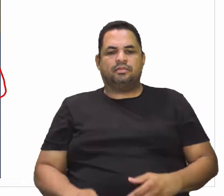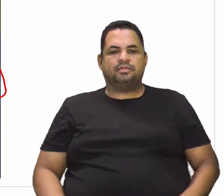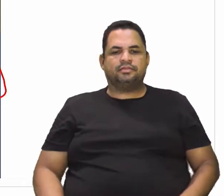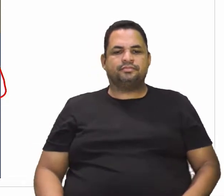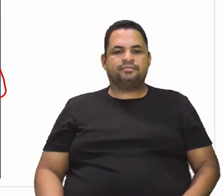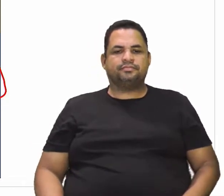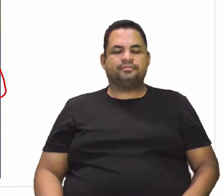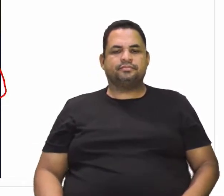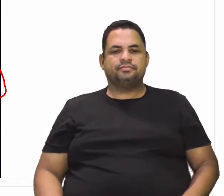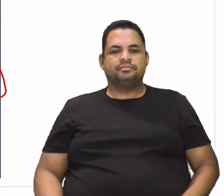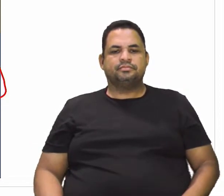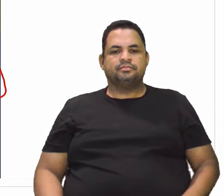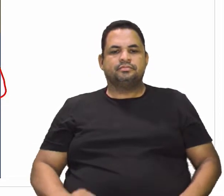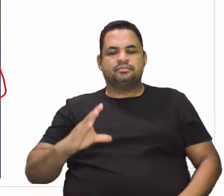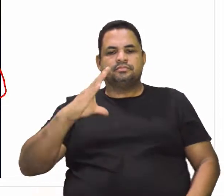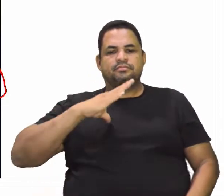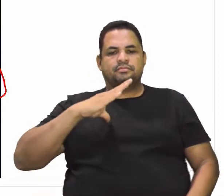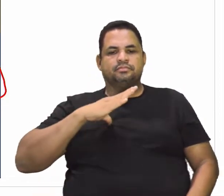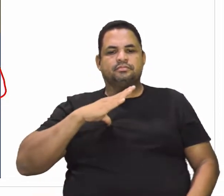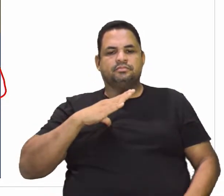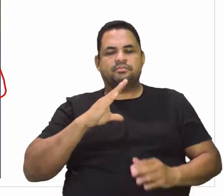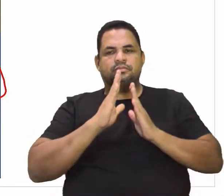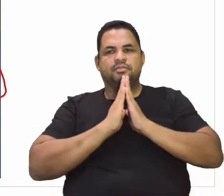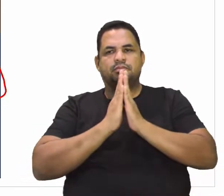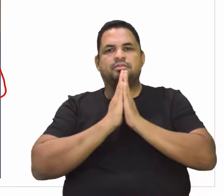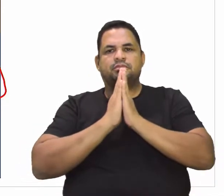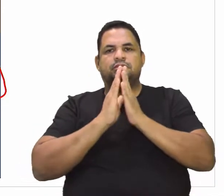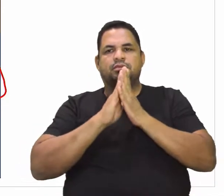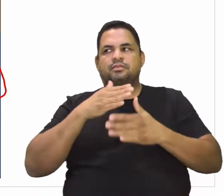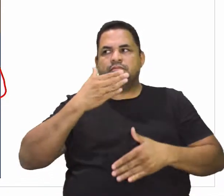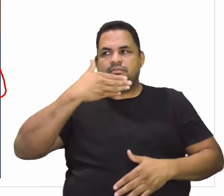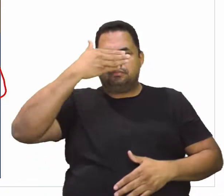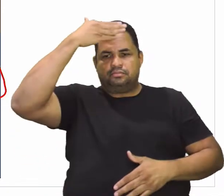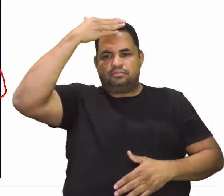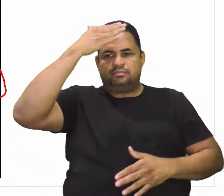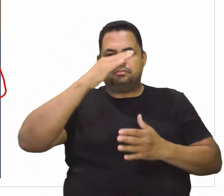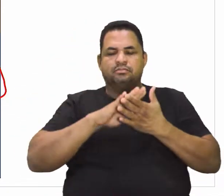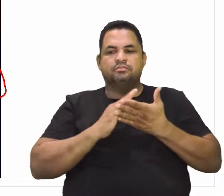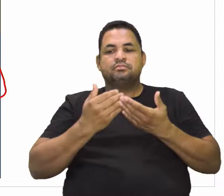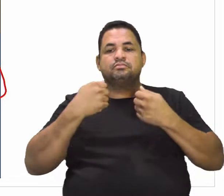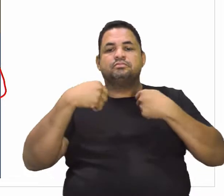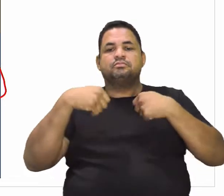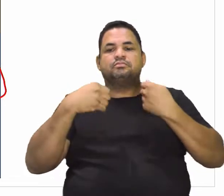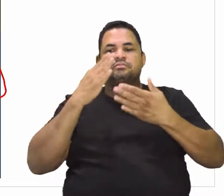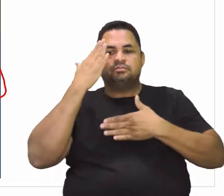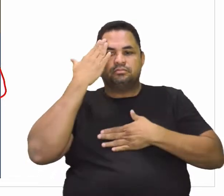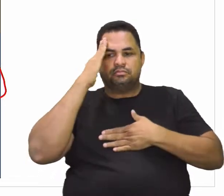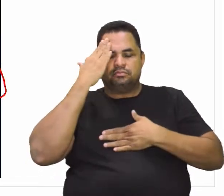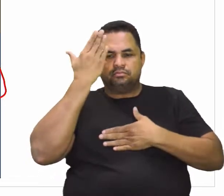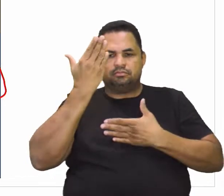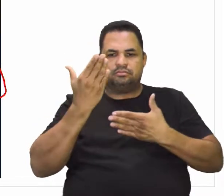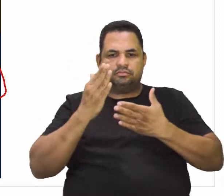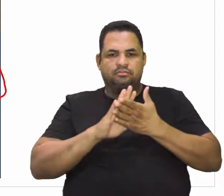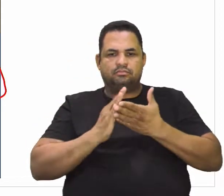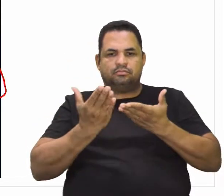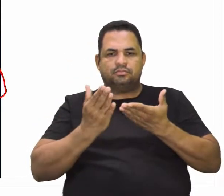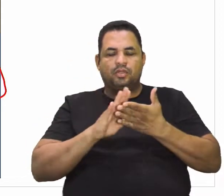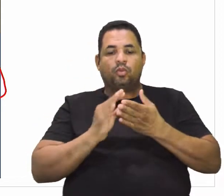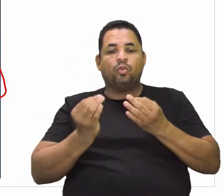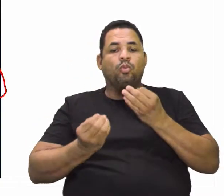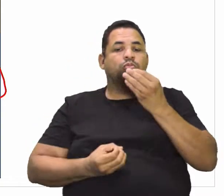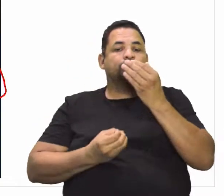aí, as cidades sagradas para o Islã. Então vocês precisam entender sobre essa